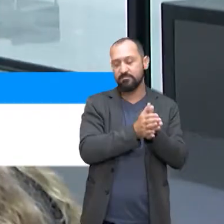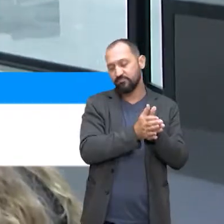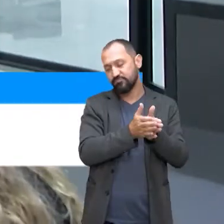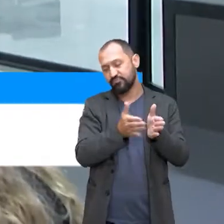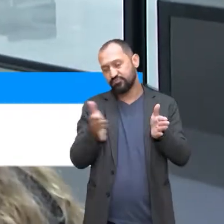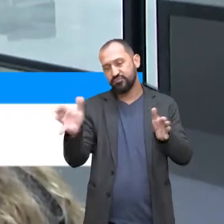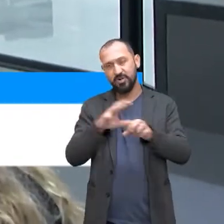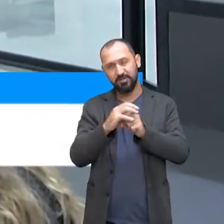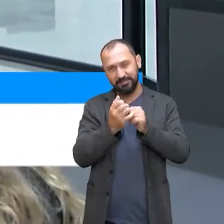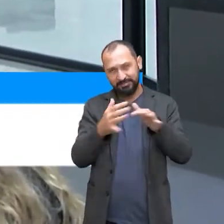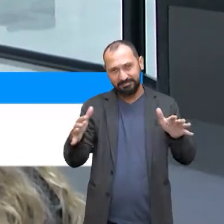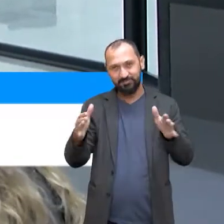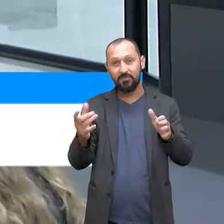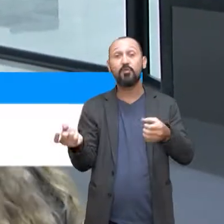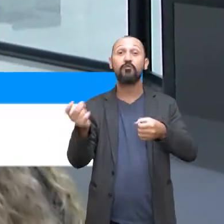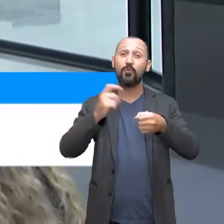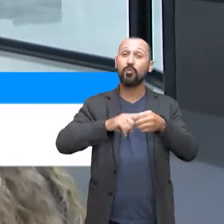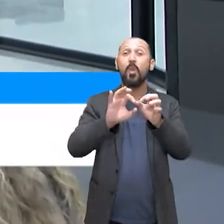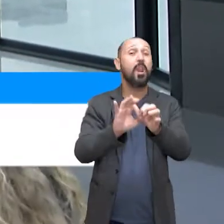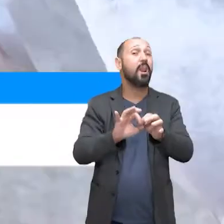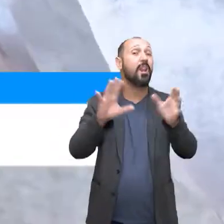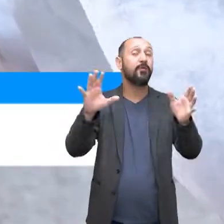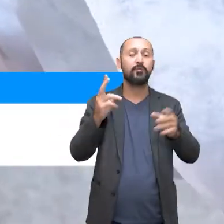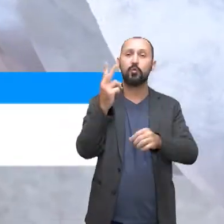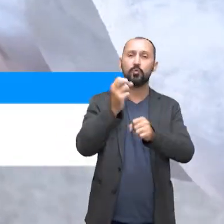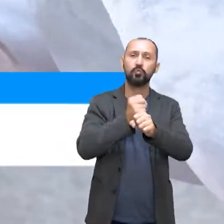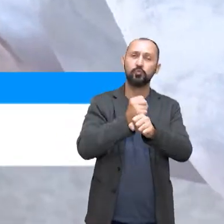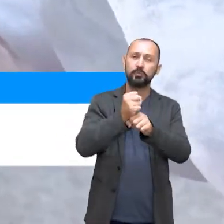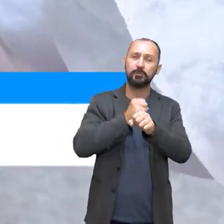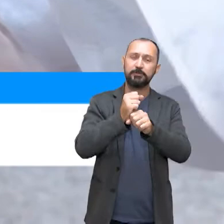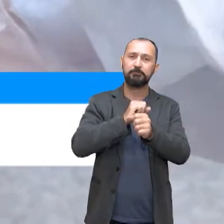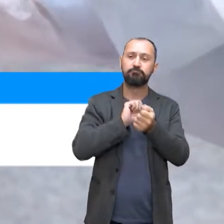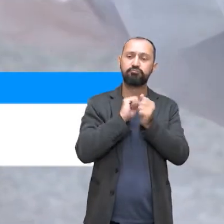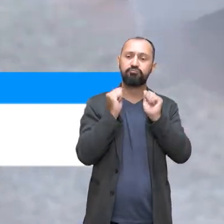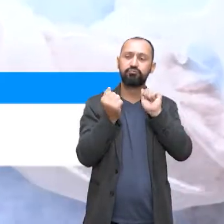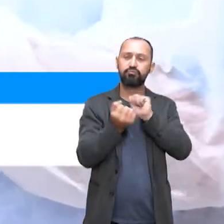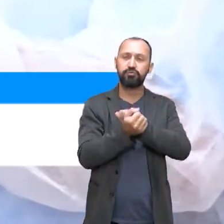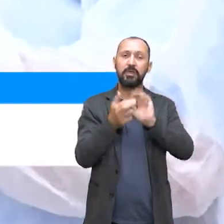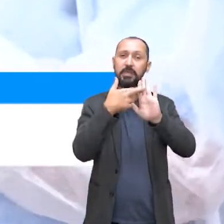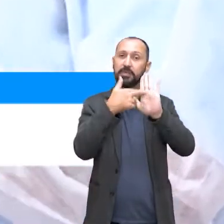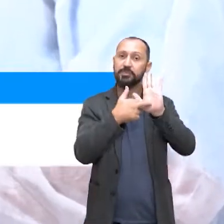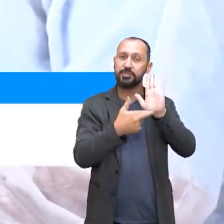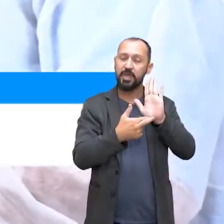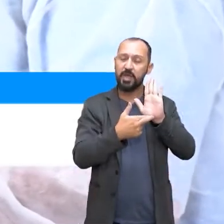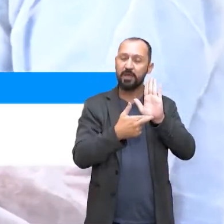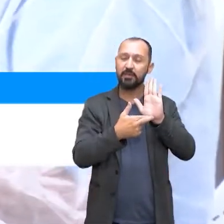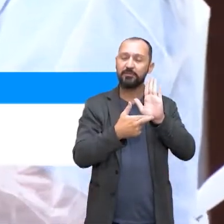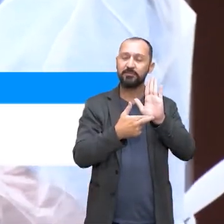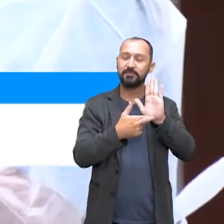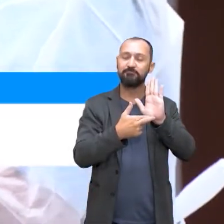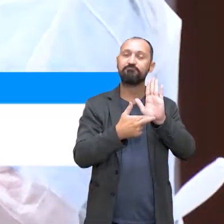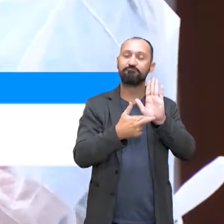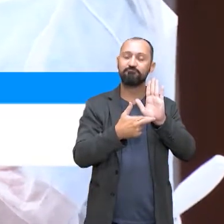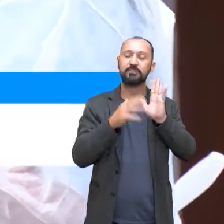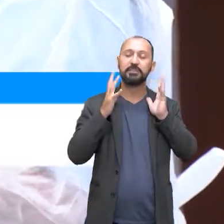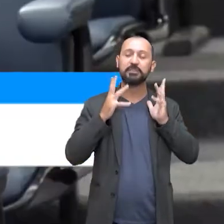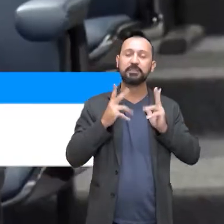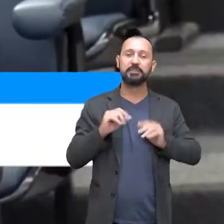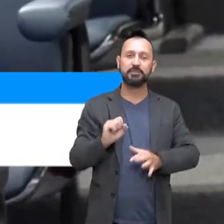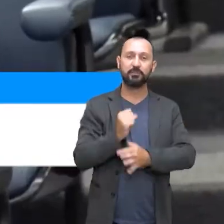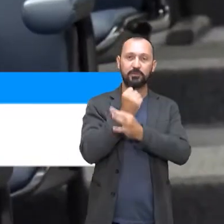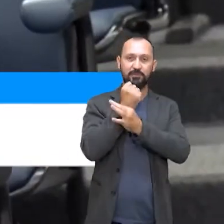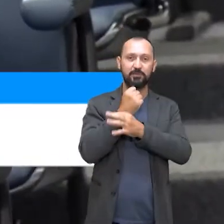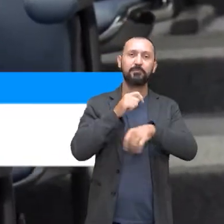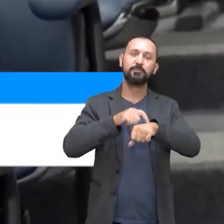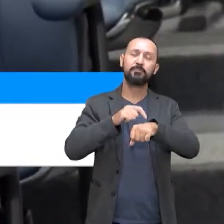população após o período de pandemia da Covid-19. Foram cerca de 2 anos de adequação e adoção de medidas de biossegurança.